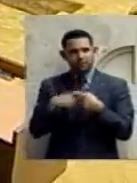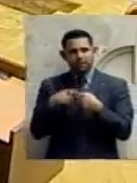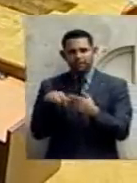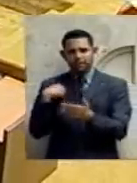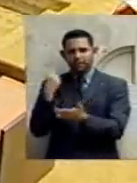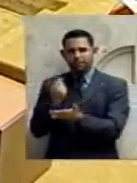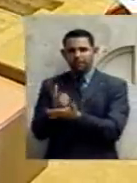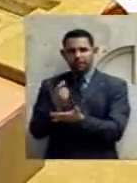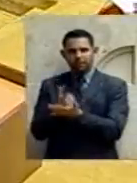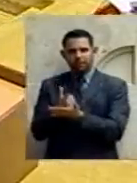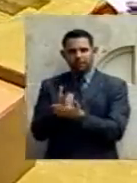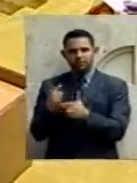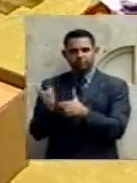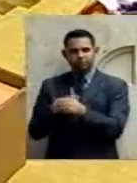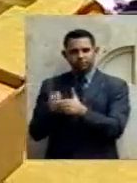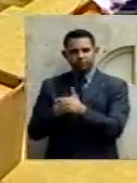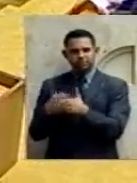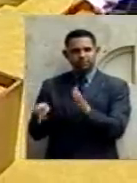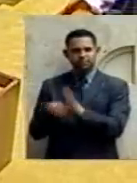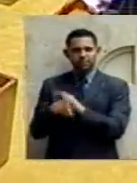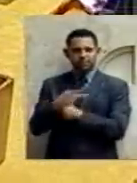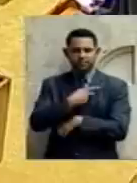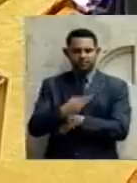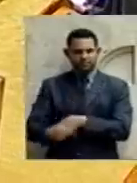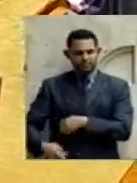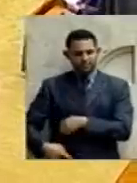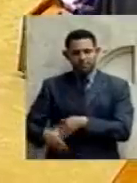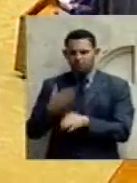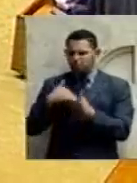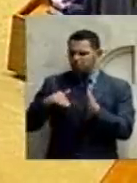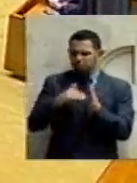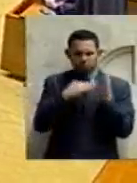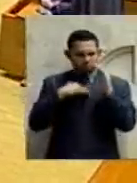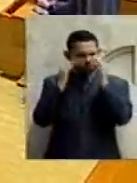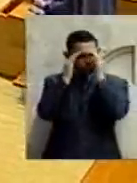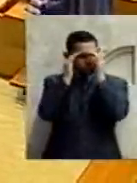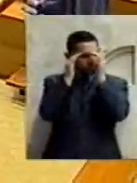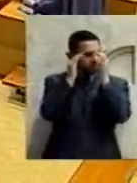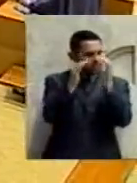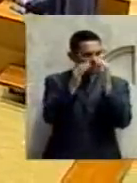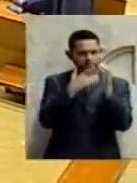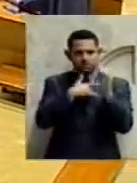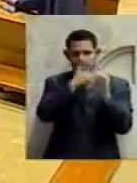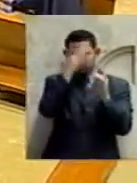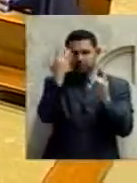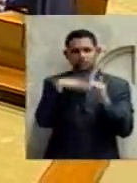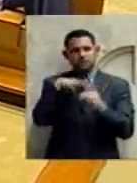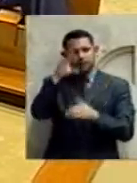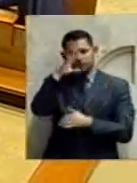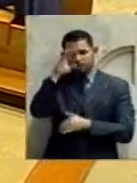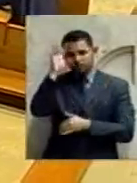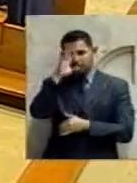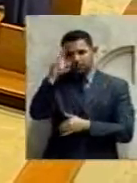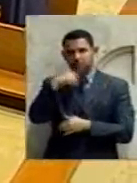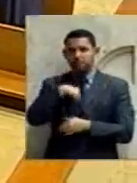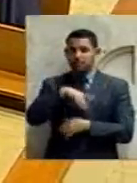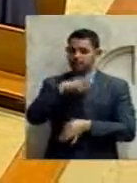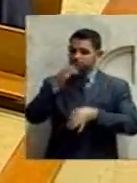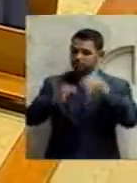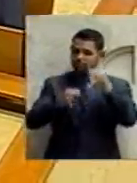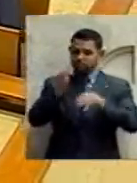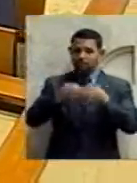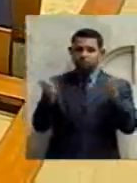pagar precatórios devidos. Com todo o respeito dos que pensam de outra forma, o Judiciário precisa,